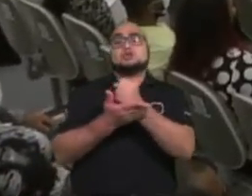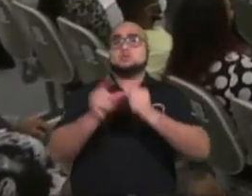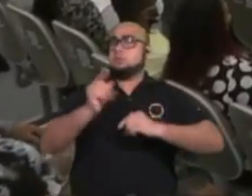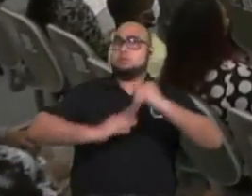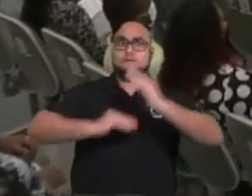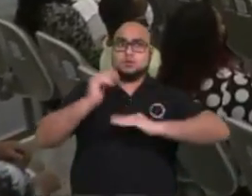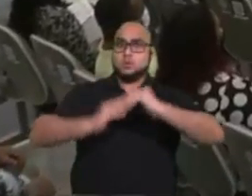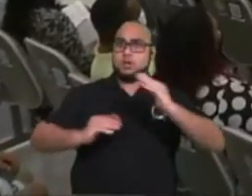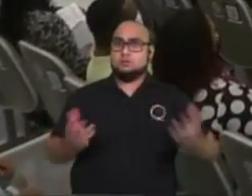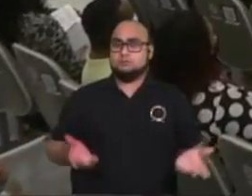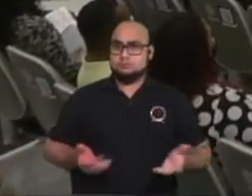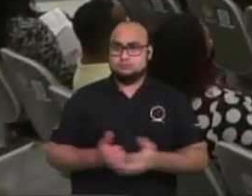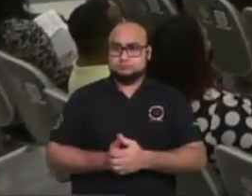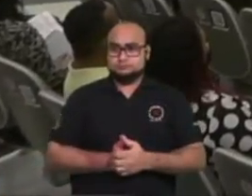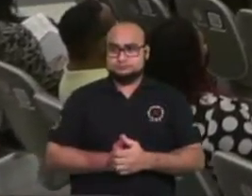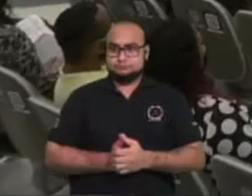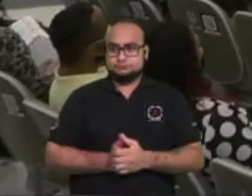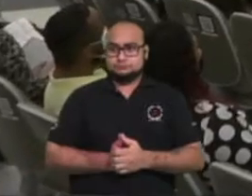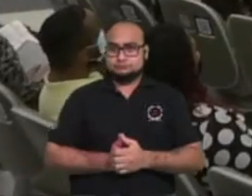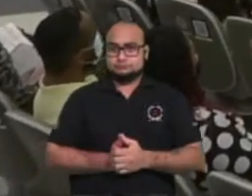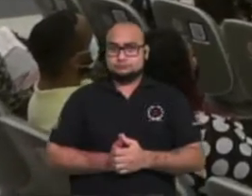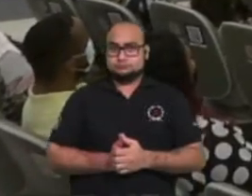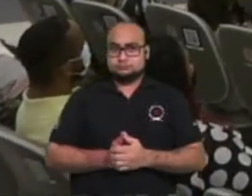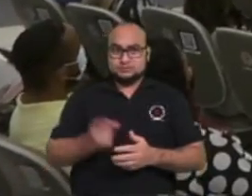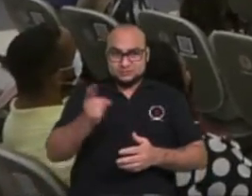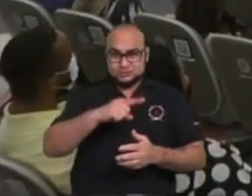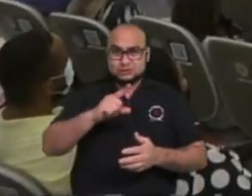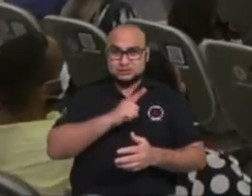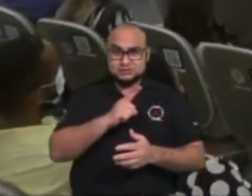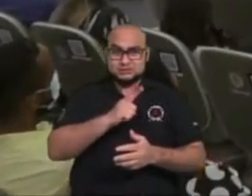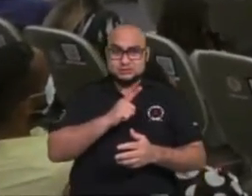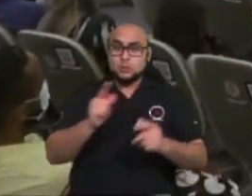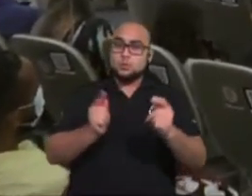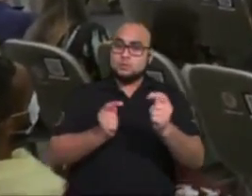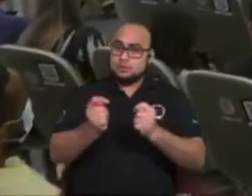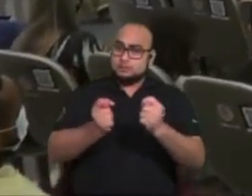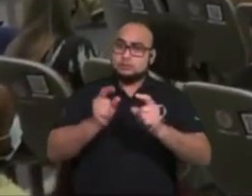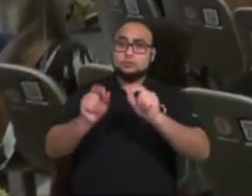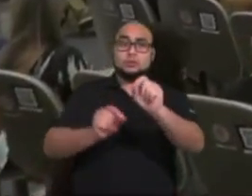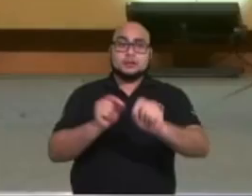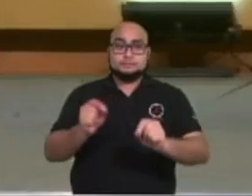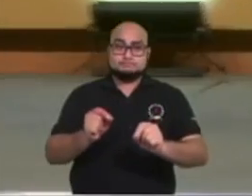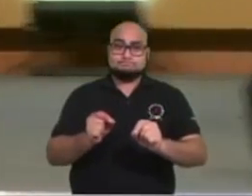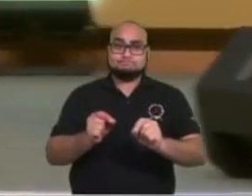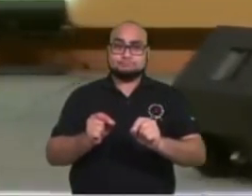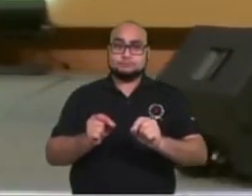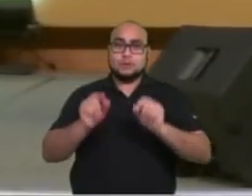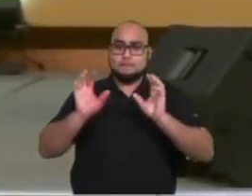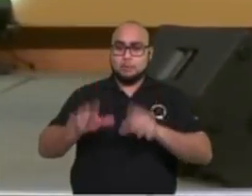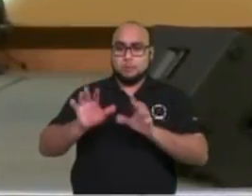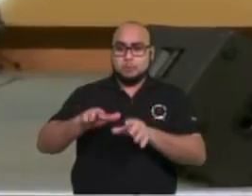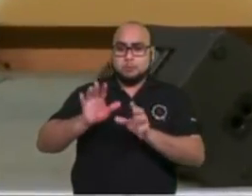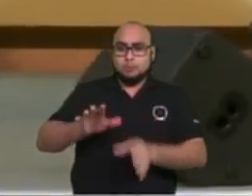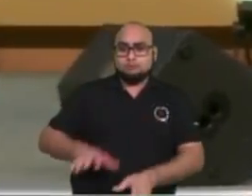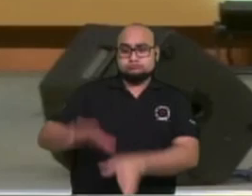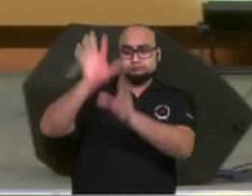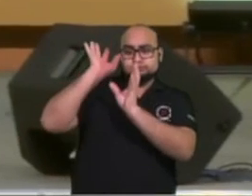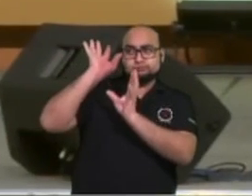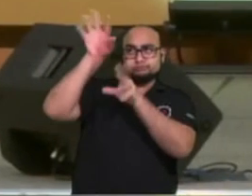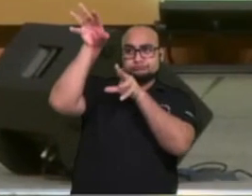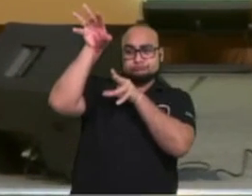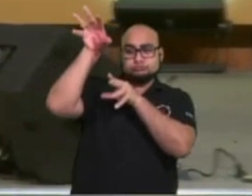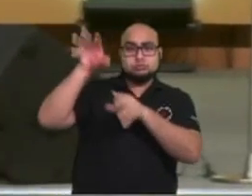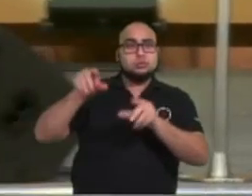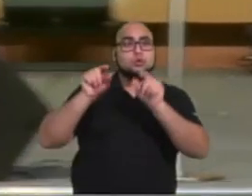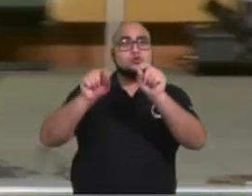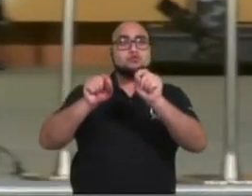e ele tanto tinha o domínio dos fundamentos do basquete como ninguém como talento último contrato de Michael Jordan na